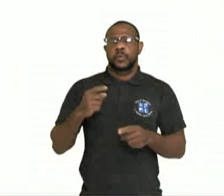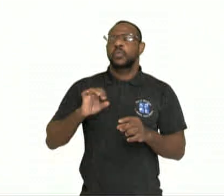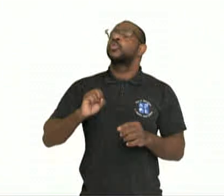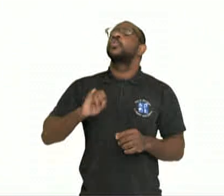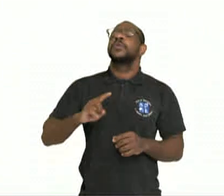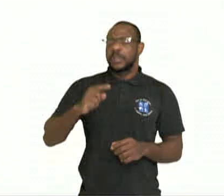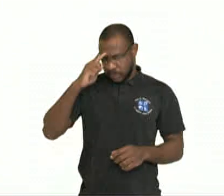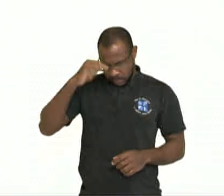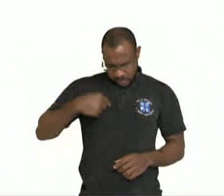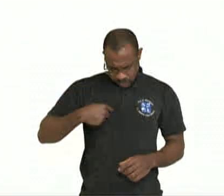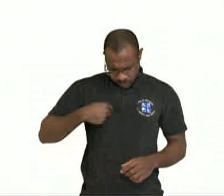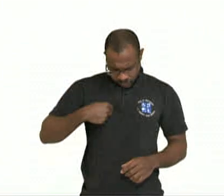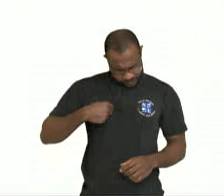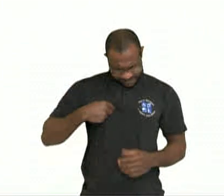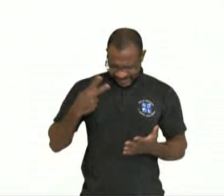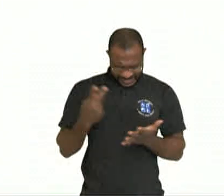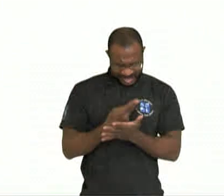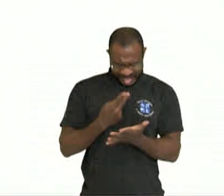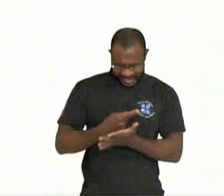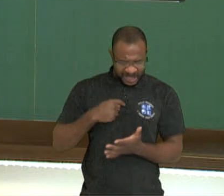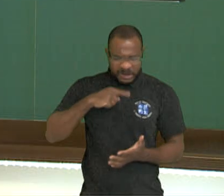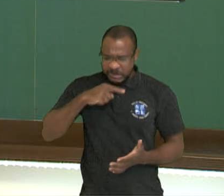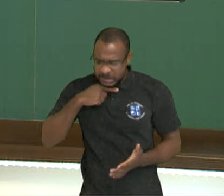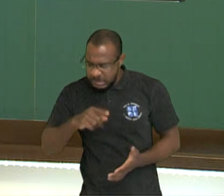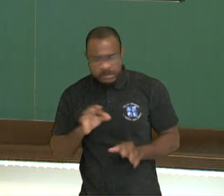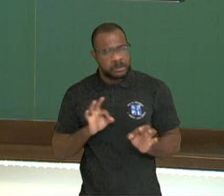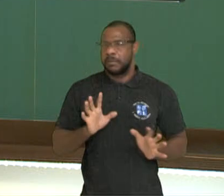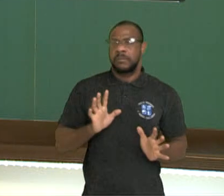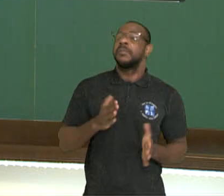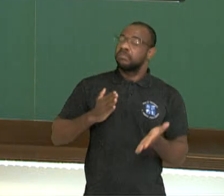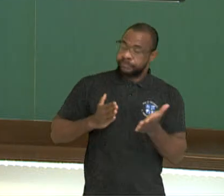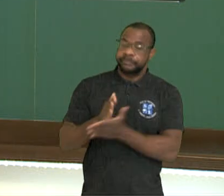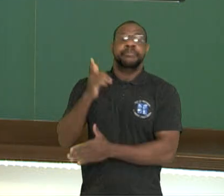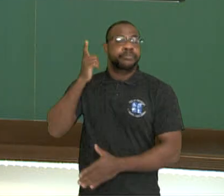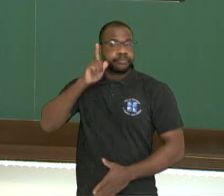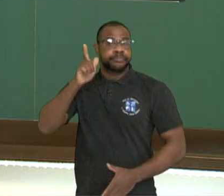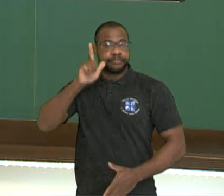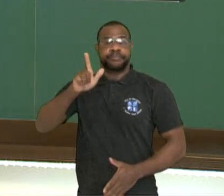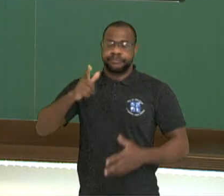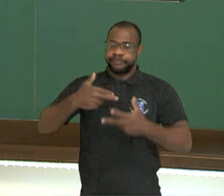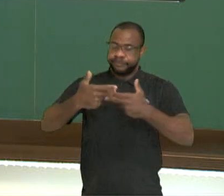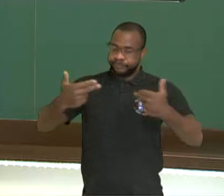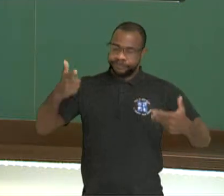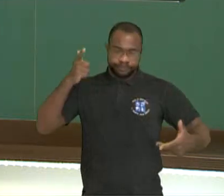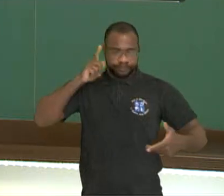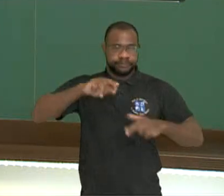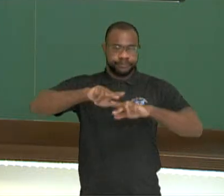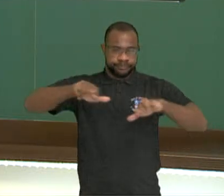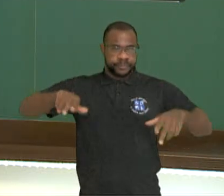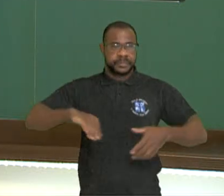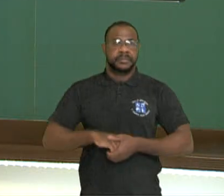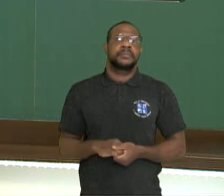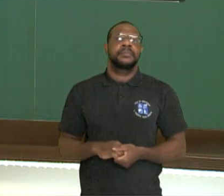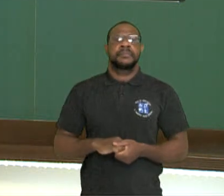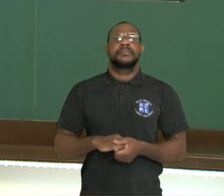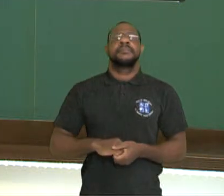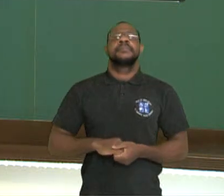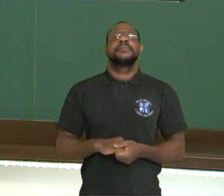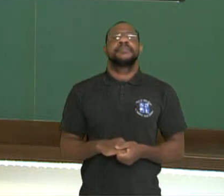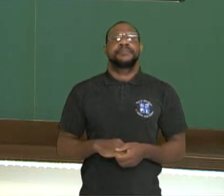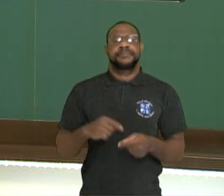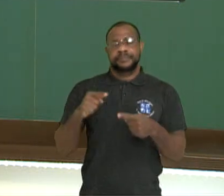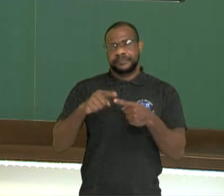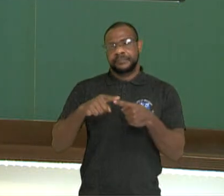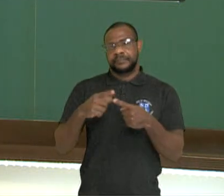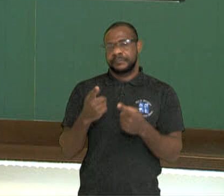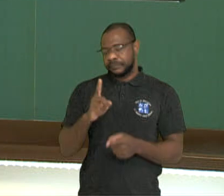conseguir. Então, no primeiro argumento aqui apresentado, nós temos ideias opostas. No segundo, nós temos uma causa